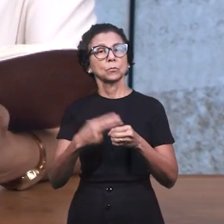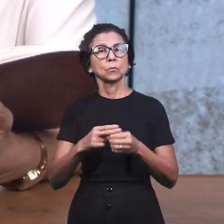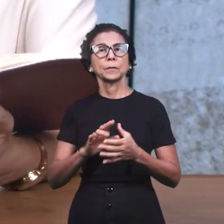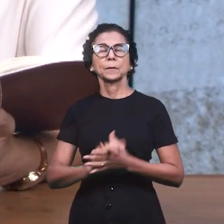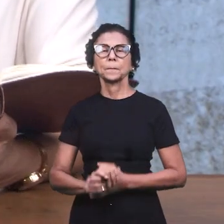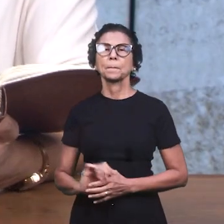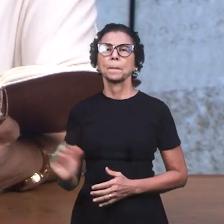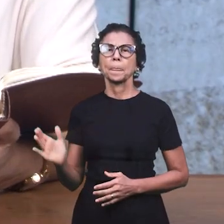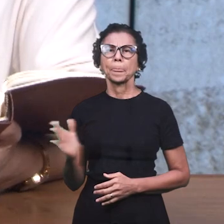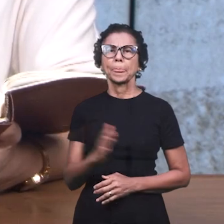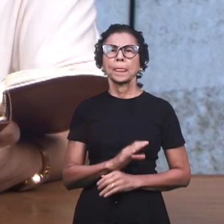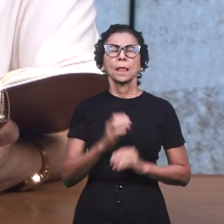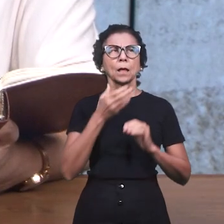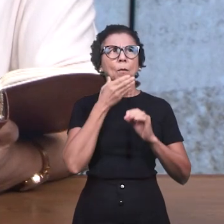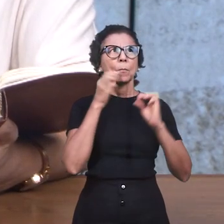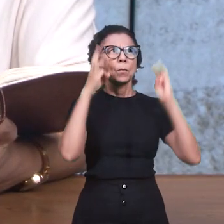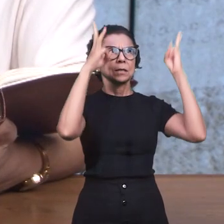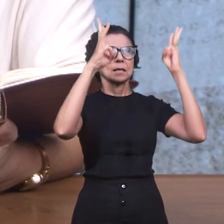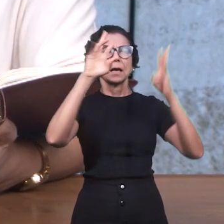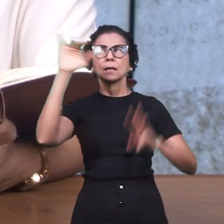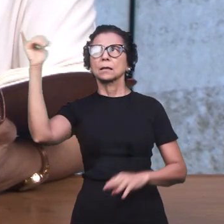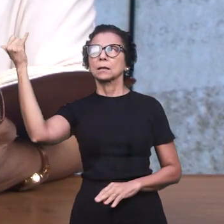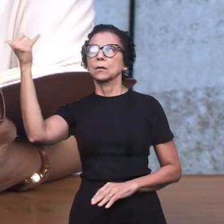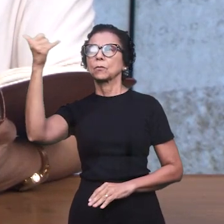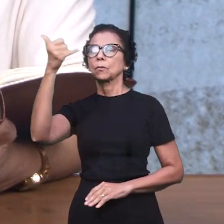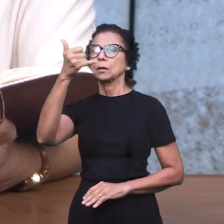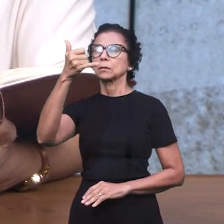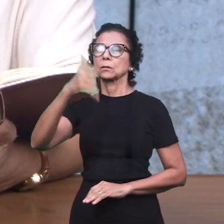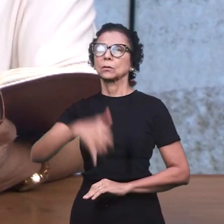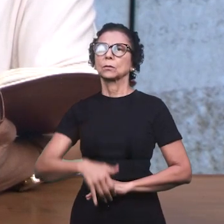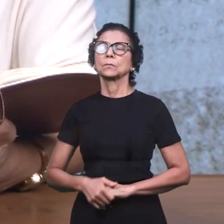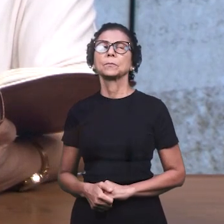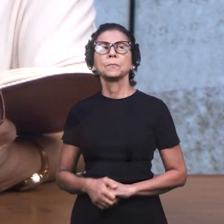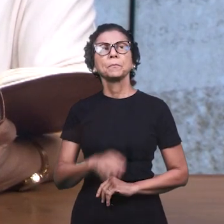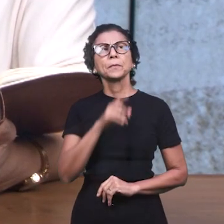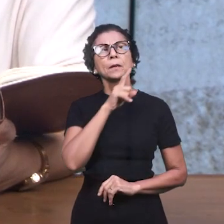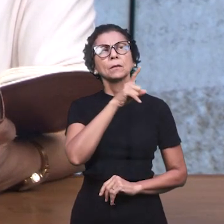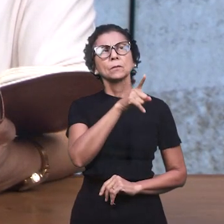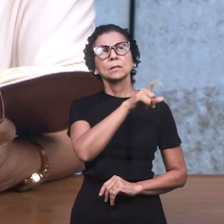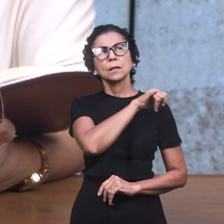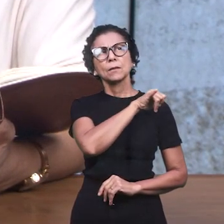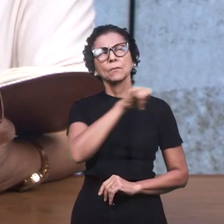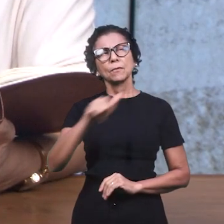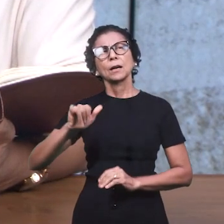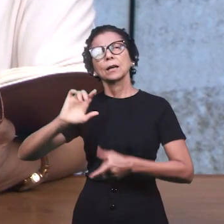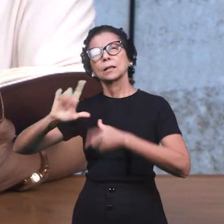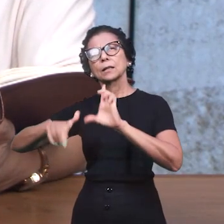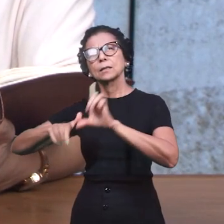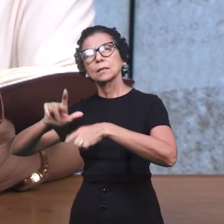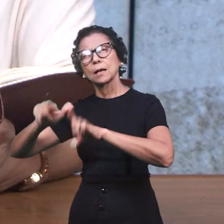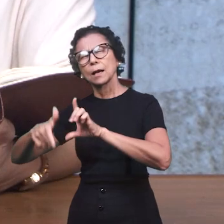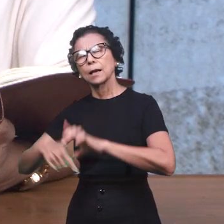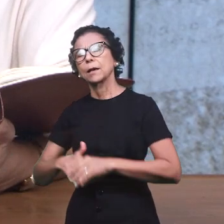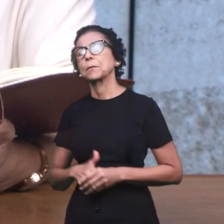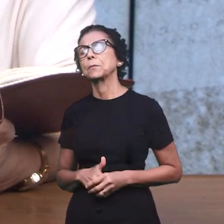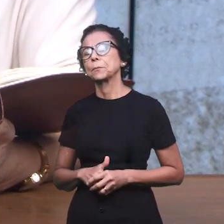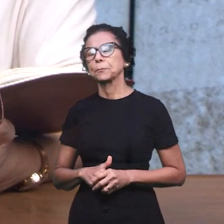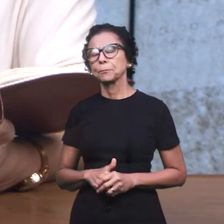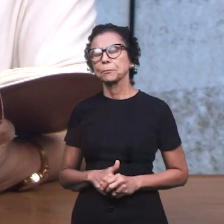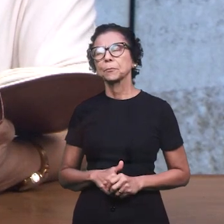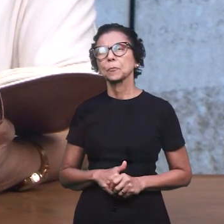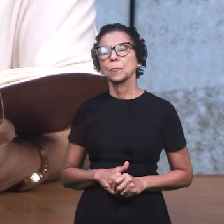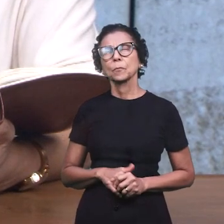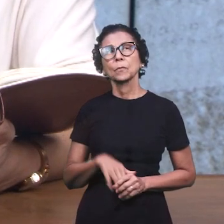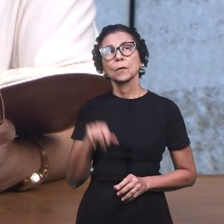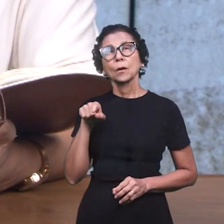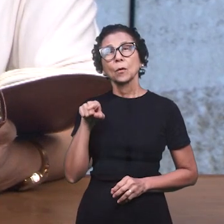Depois falou o Senhor a Moisés dizendo: Fala aos filhos de Israel e dize-lhes: